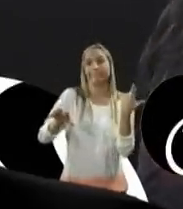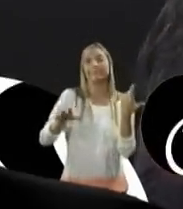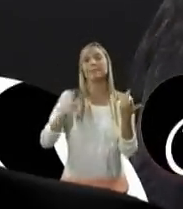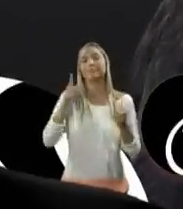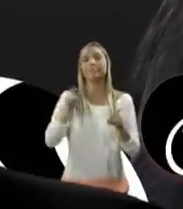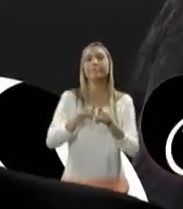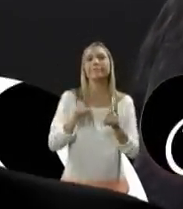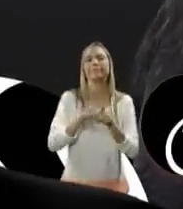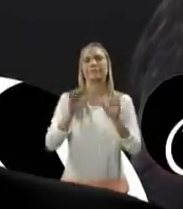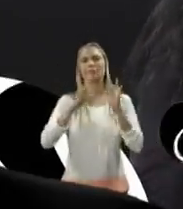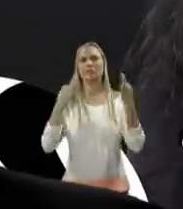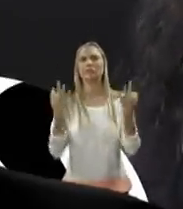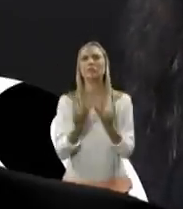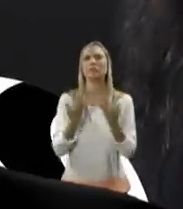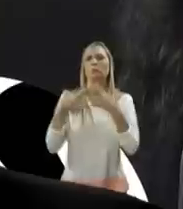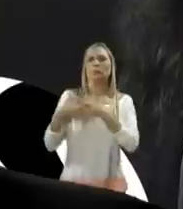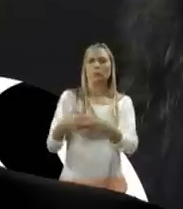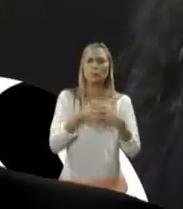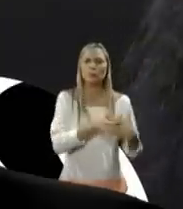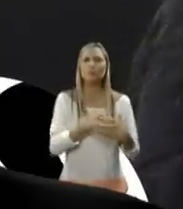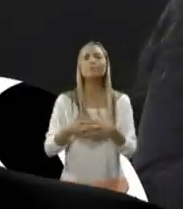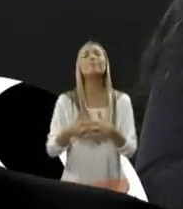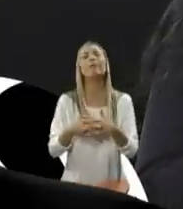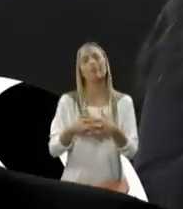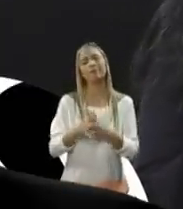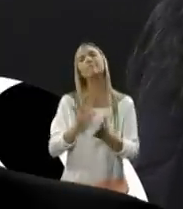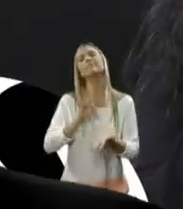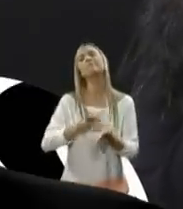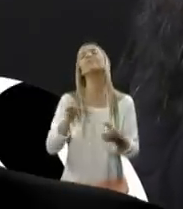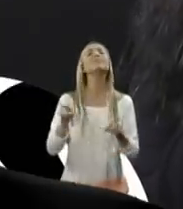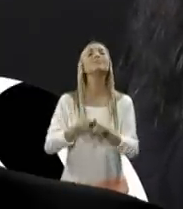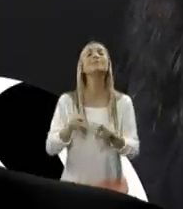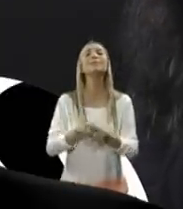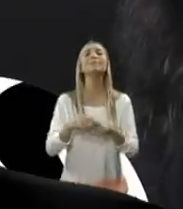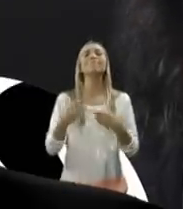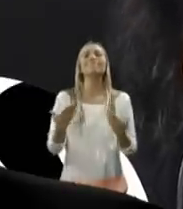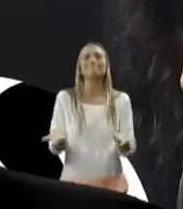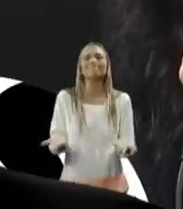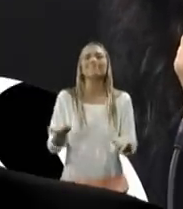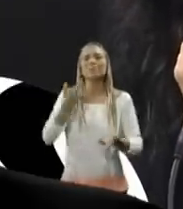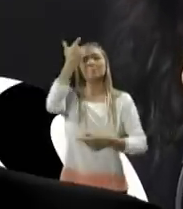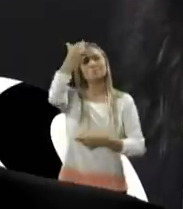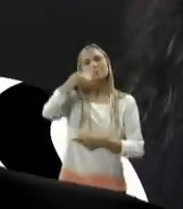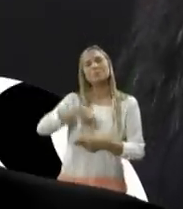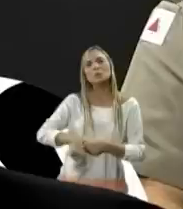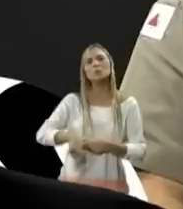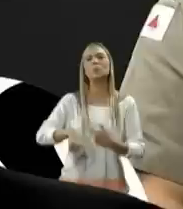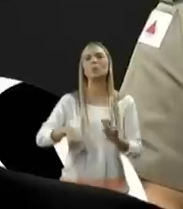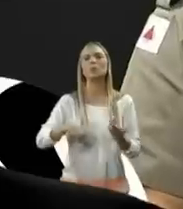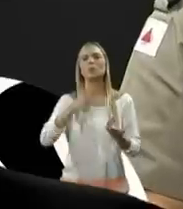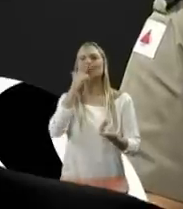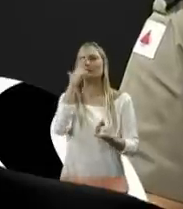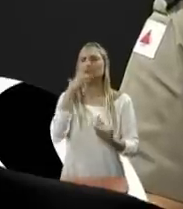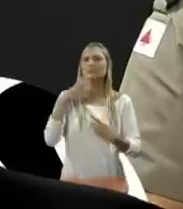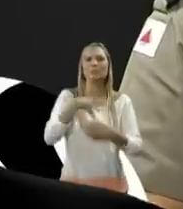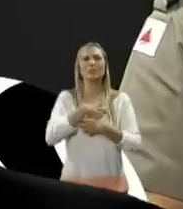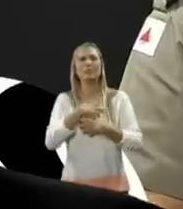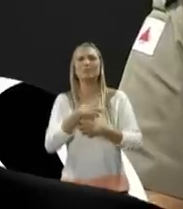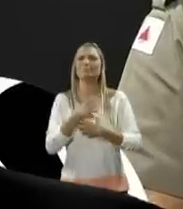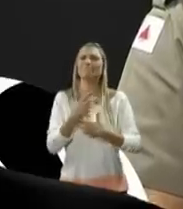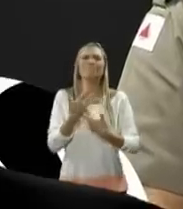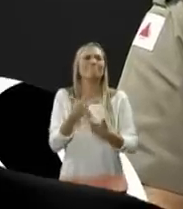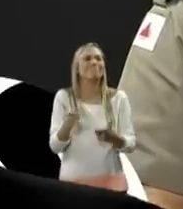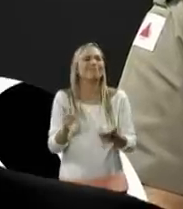uma forma indireta, e à formação do indivíduo, né? Hoje,